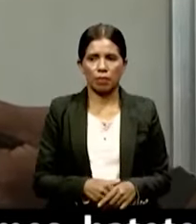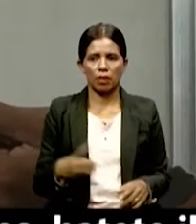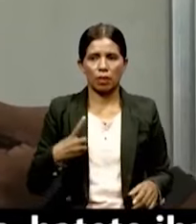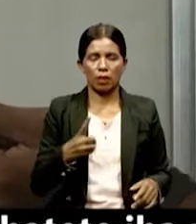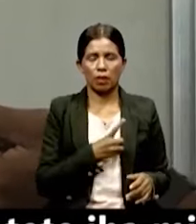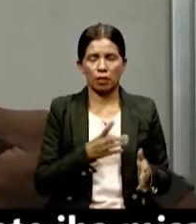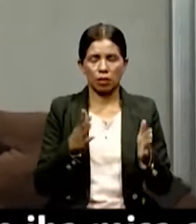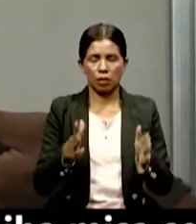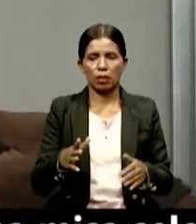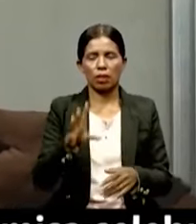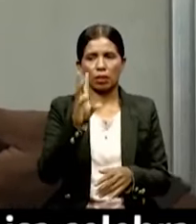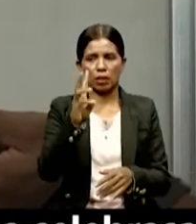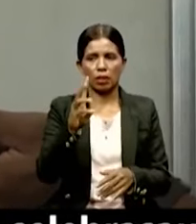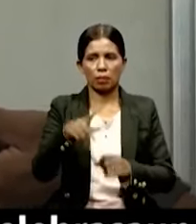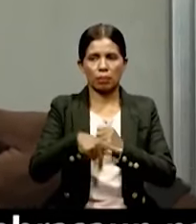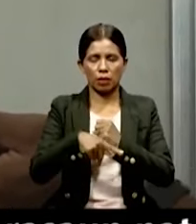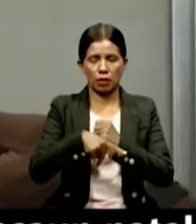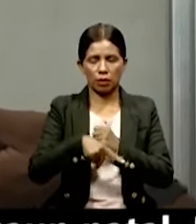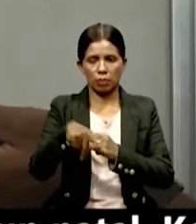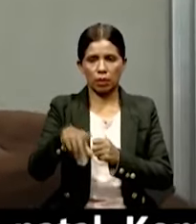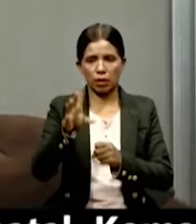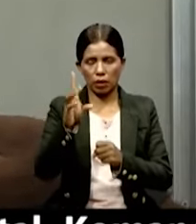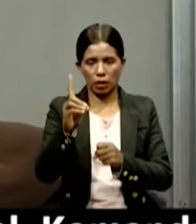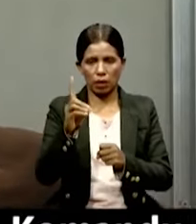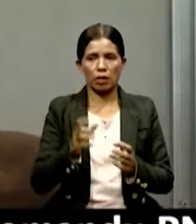deputado Neng-Neng, bancada Partido Democrático,